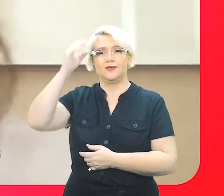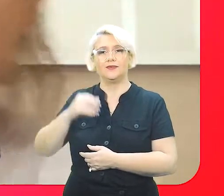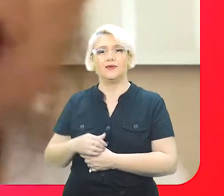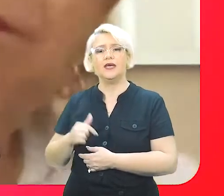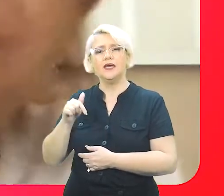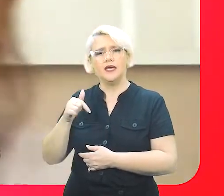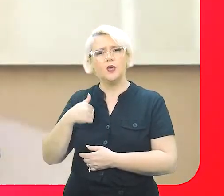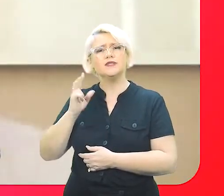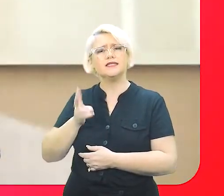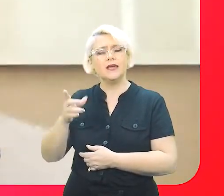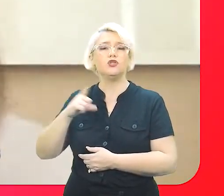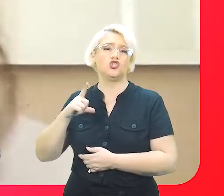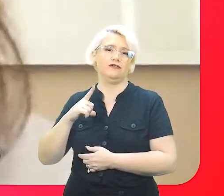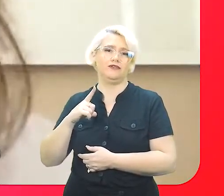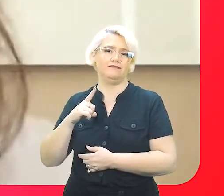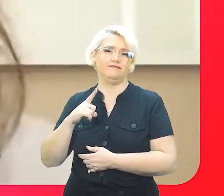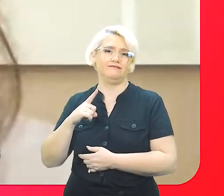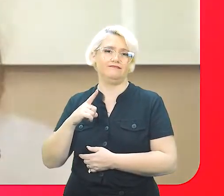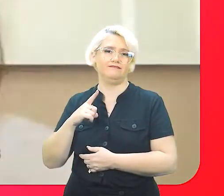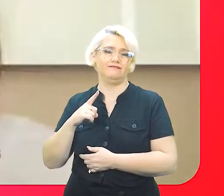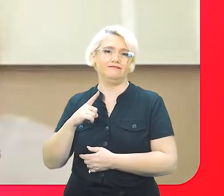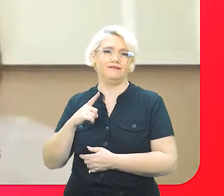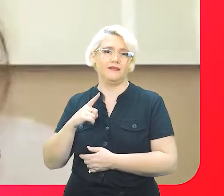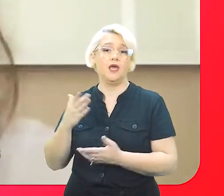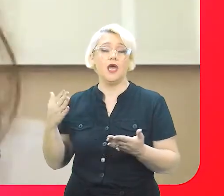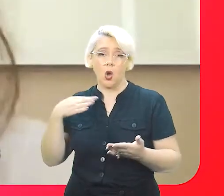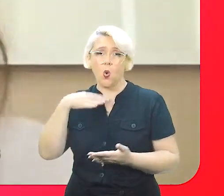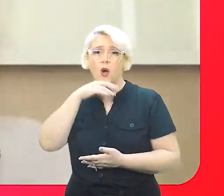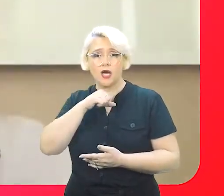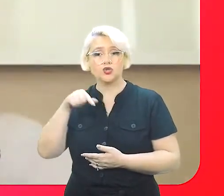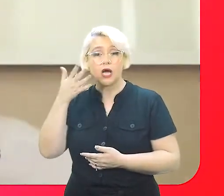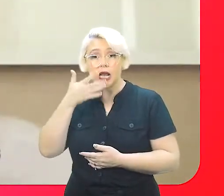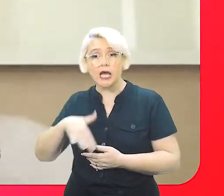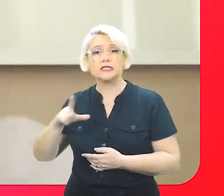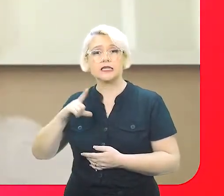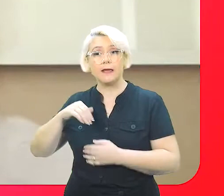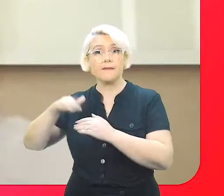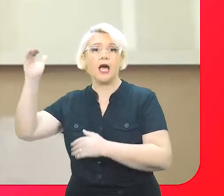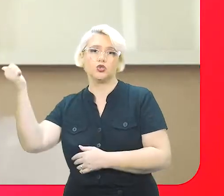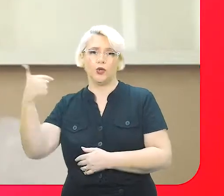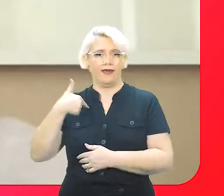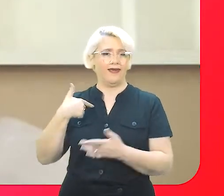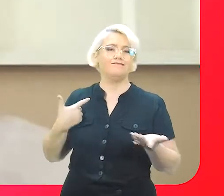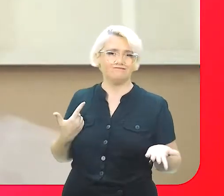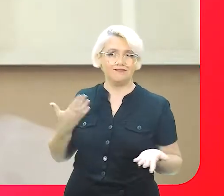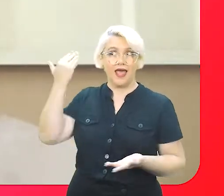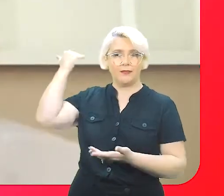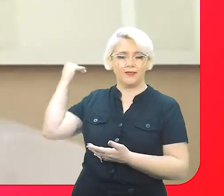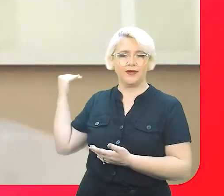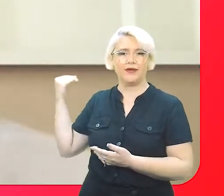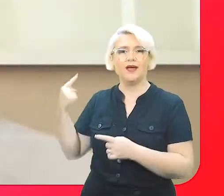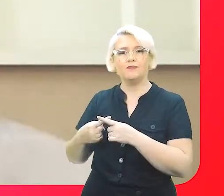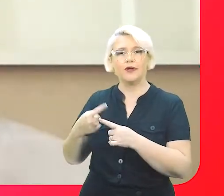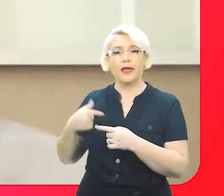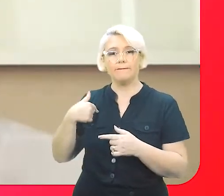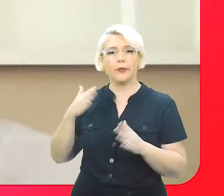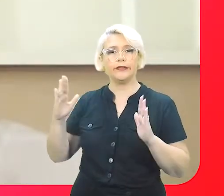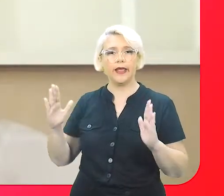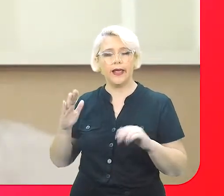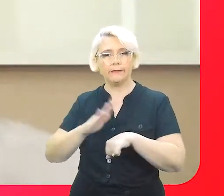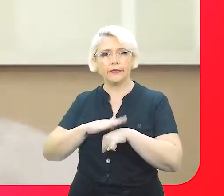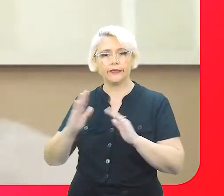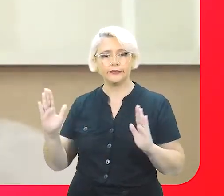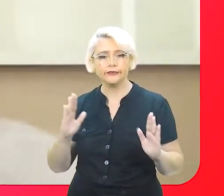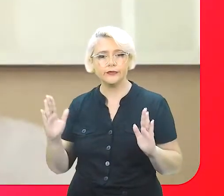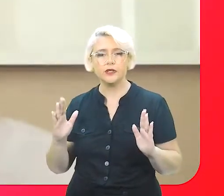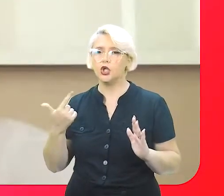eu sempre tive, e eu acho que as crianças hoje têm muito mais do que eu tinha, porque no meu tempo a gente não